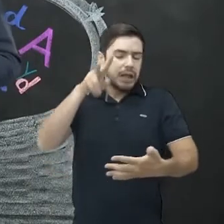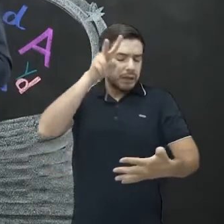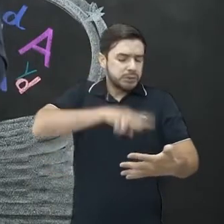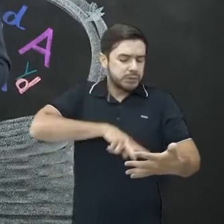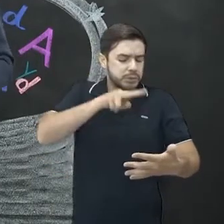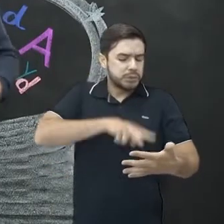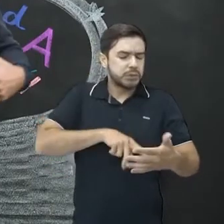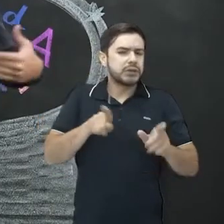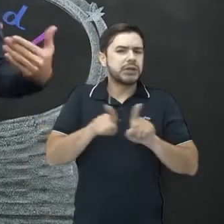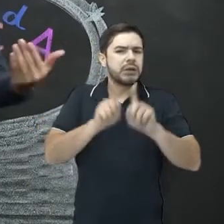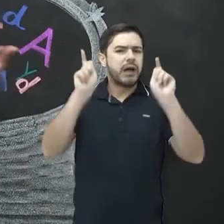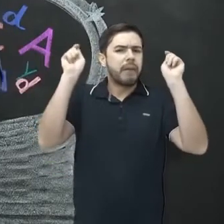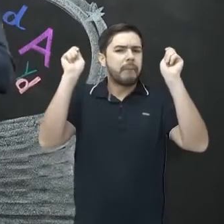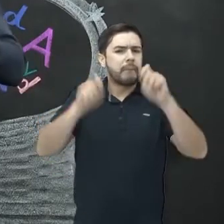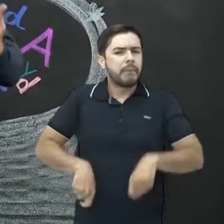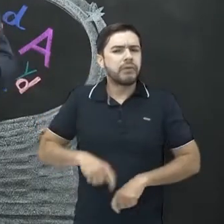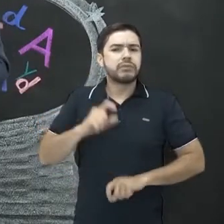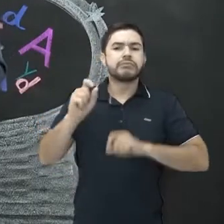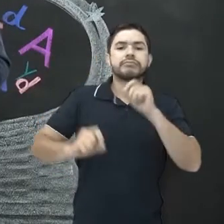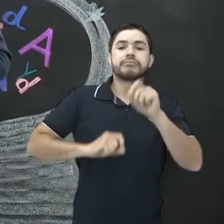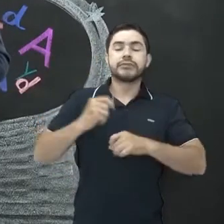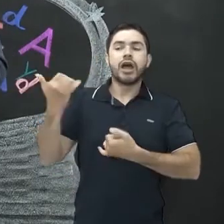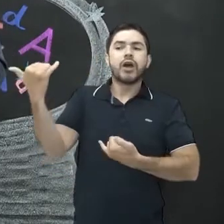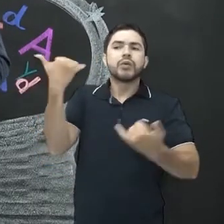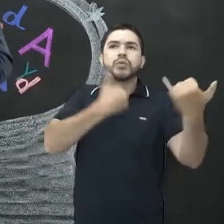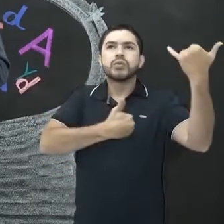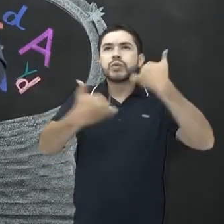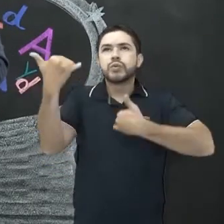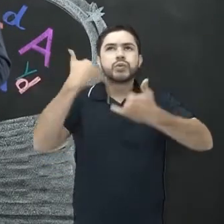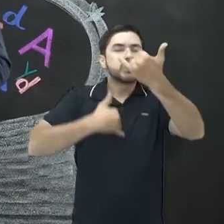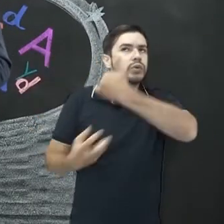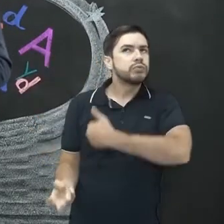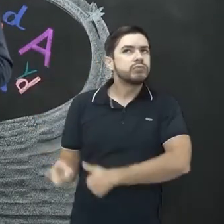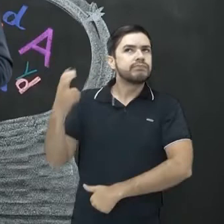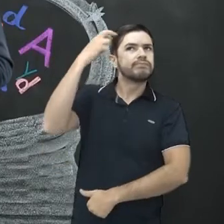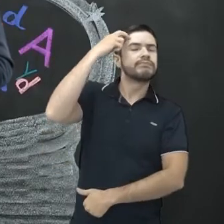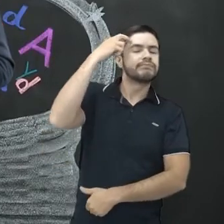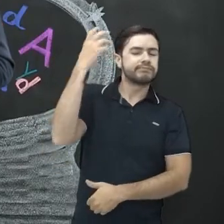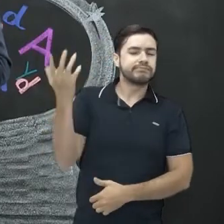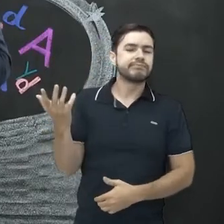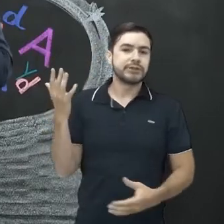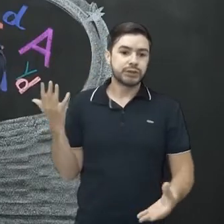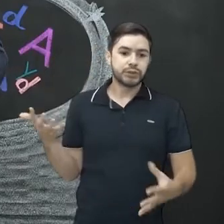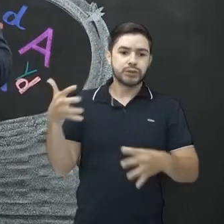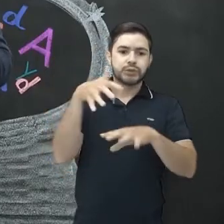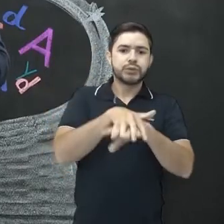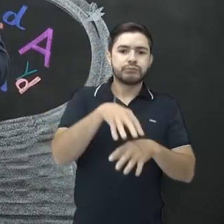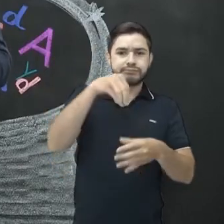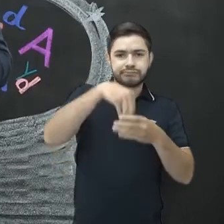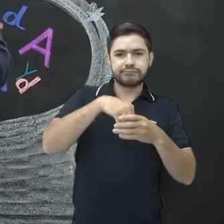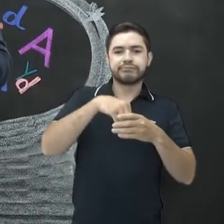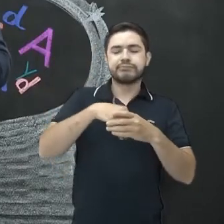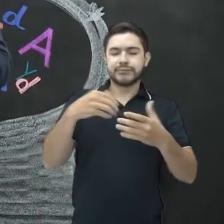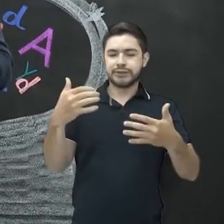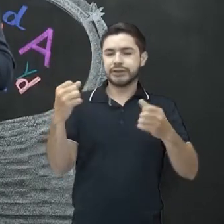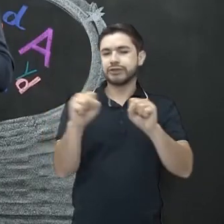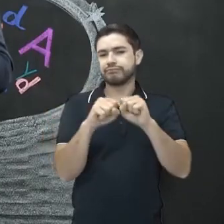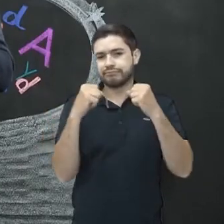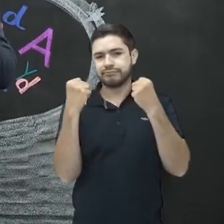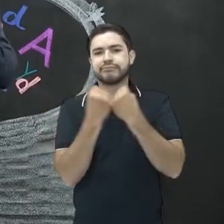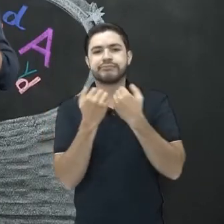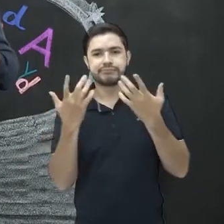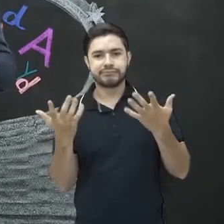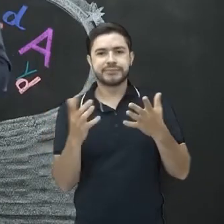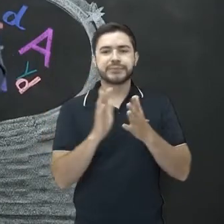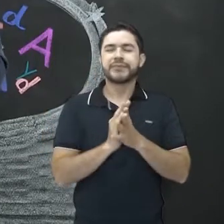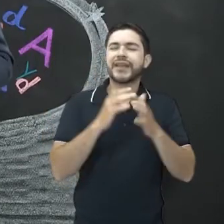pela capacidade de adquirir essas informações da cultura na qual essa pessoa está inserida. Então pense sempre nessa associação do causo, com